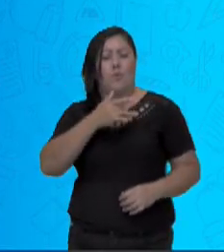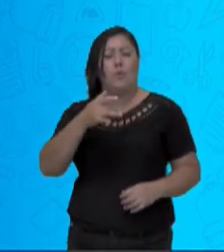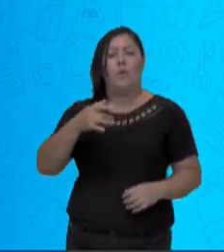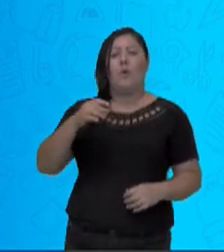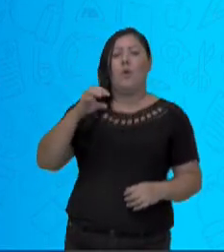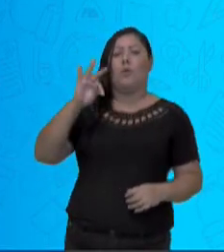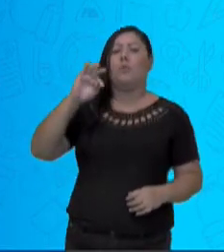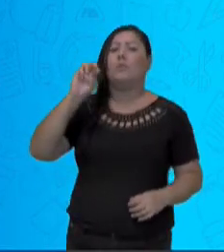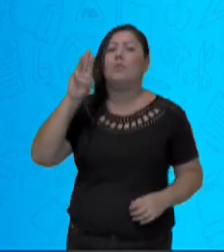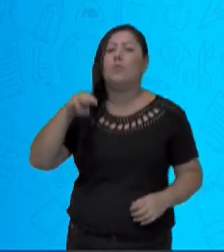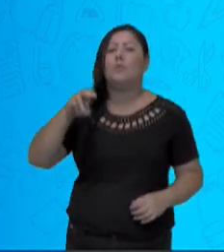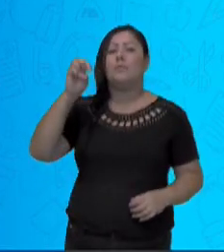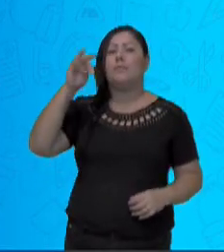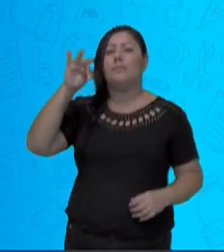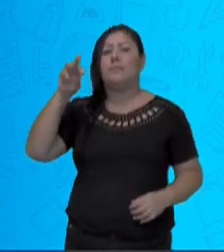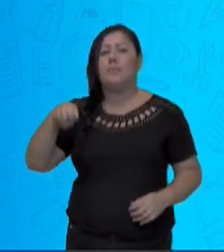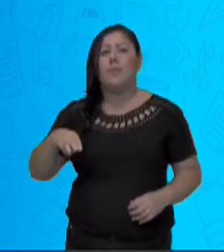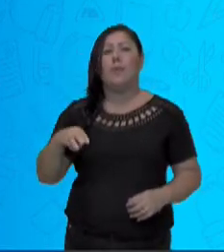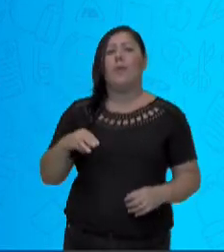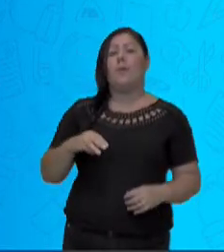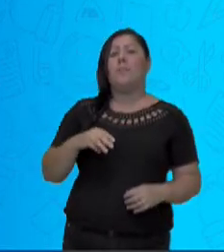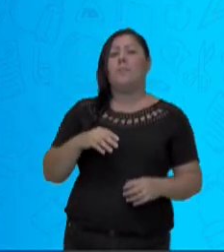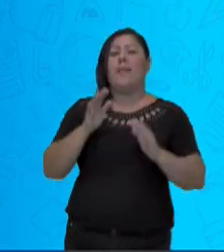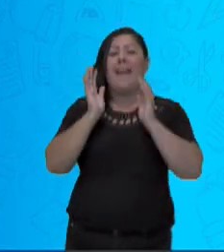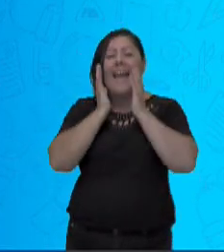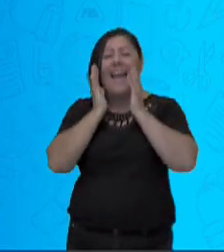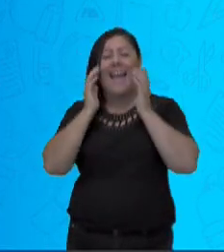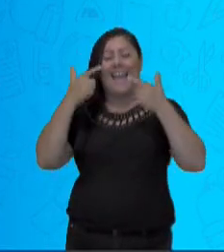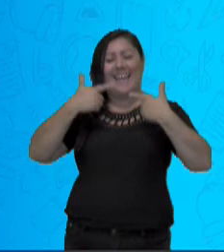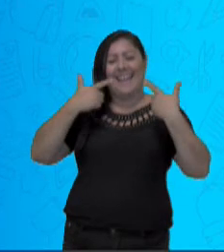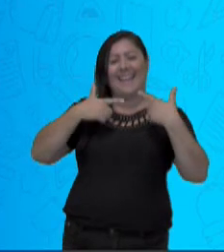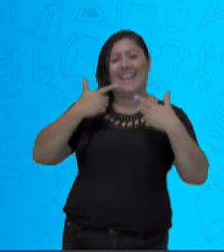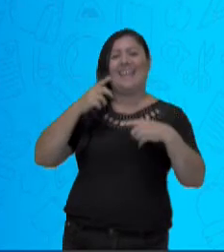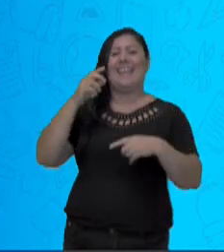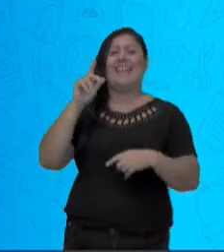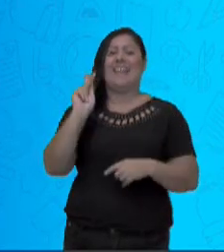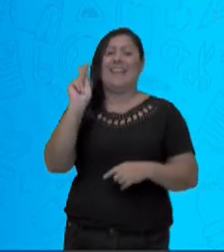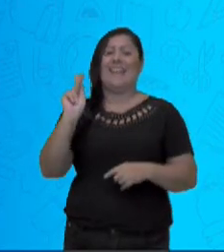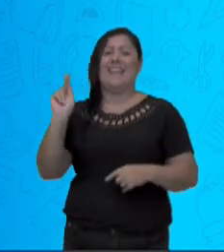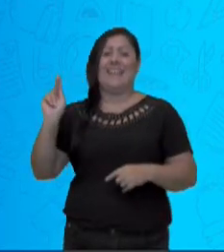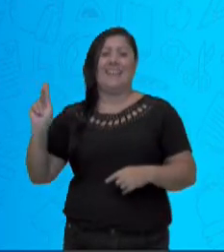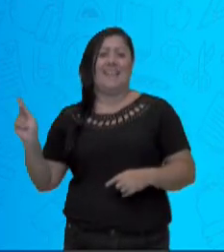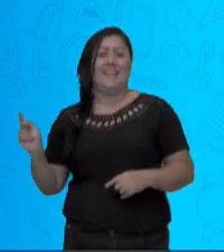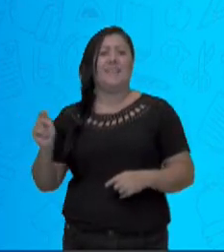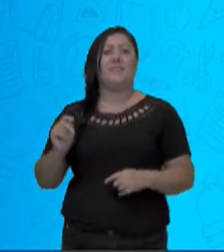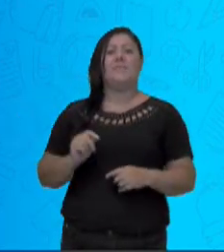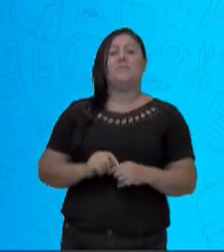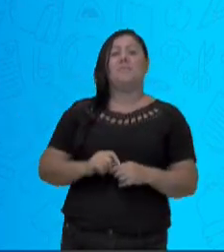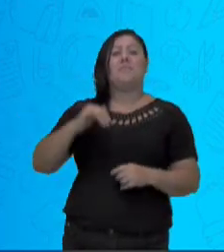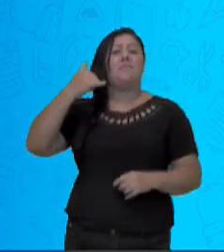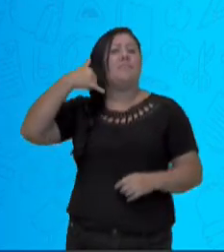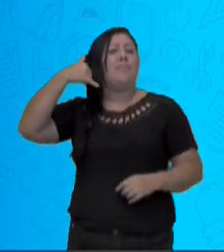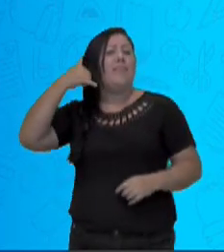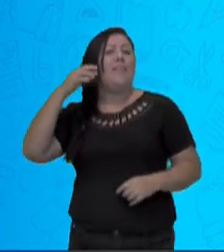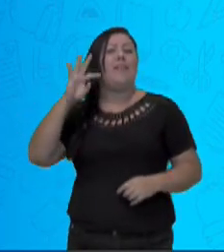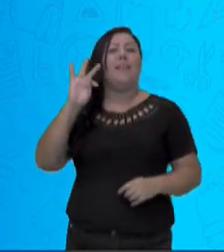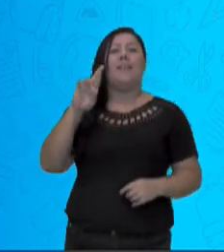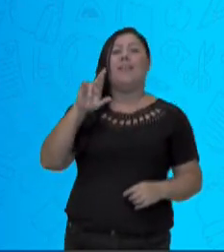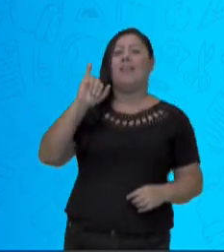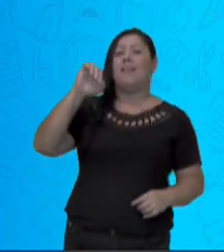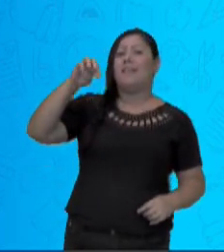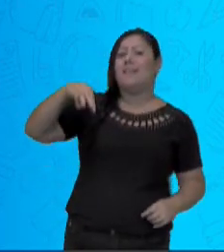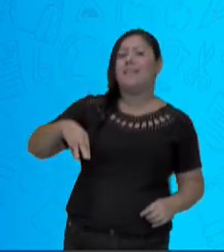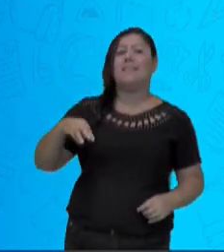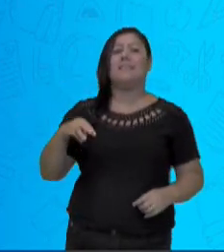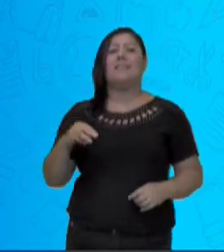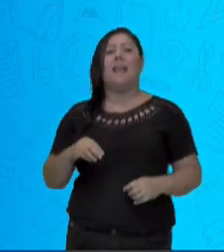de risos, kkká. Som de telefone, trim. Som de um tiro,